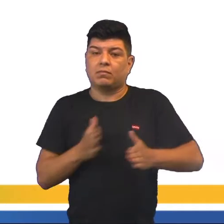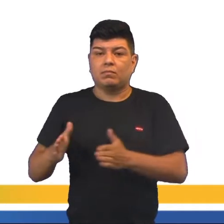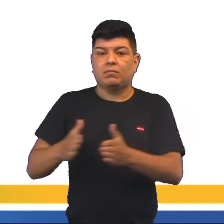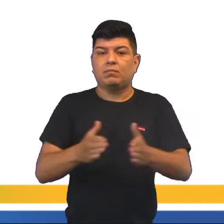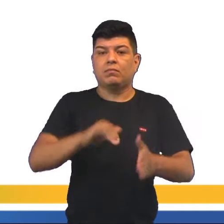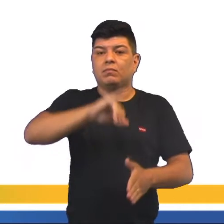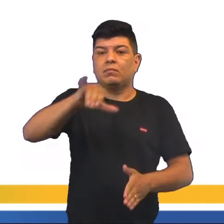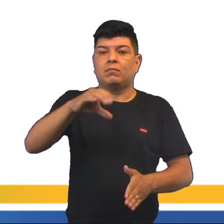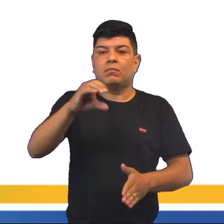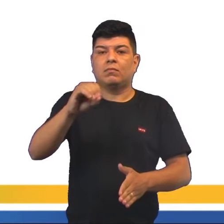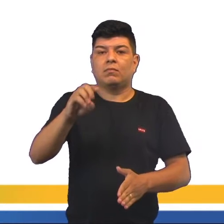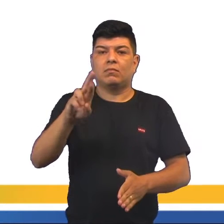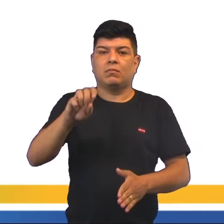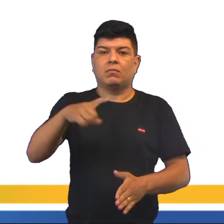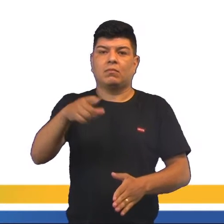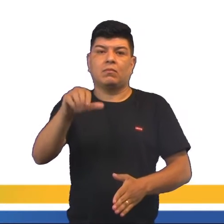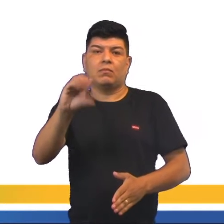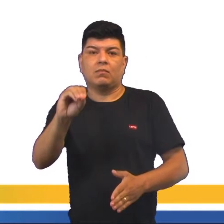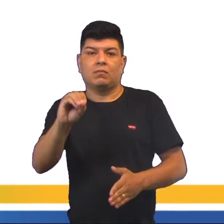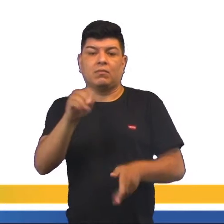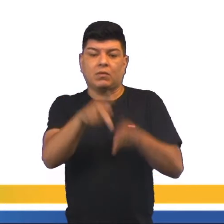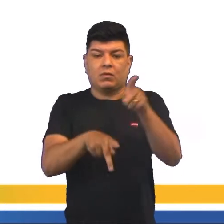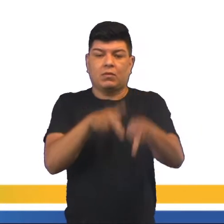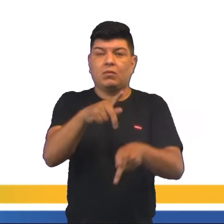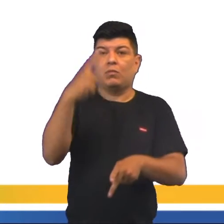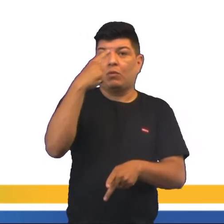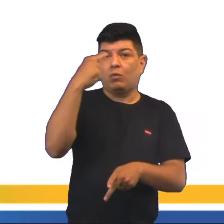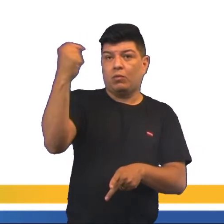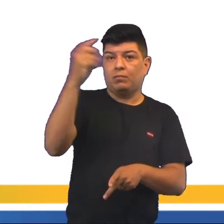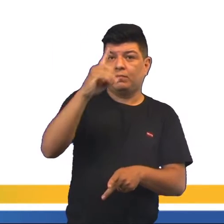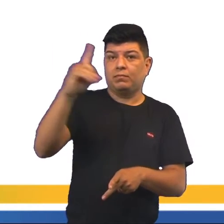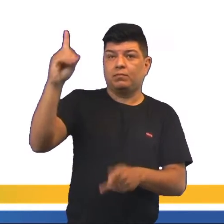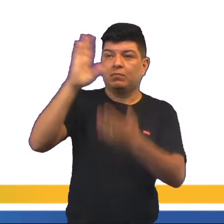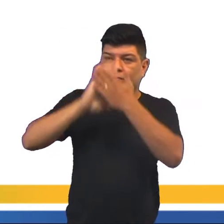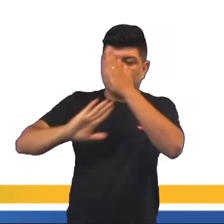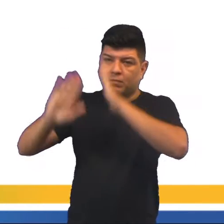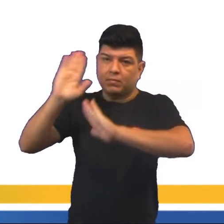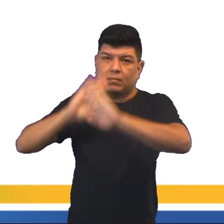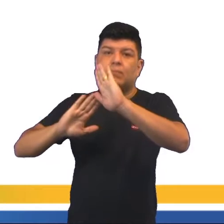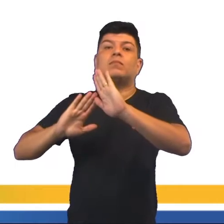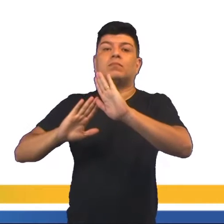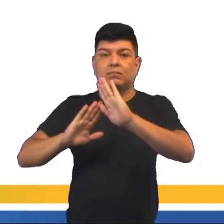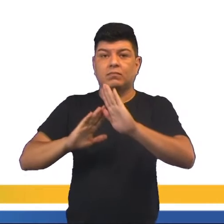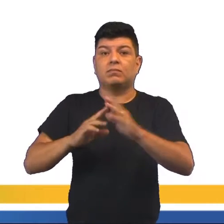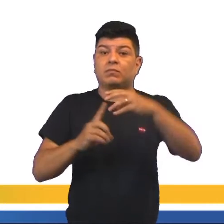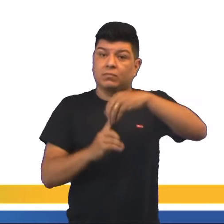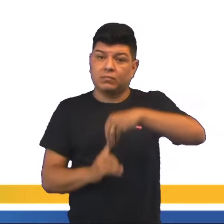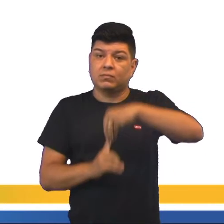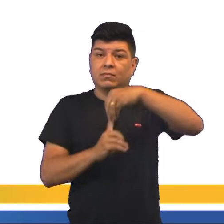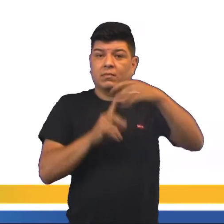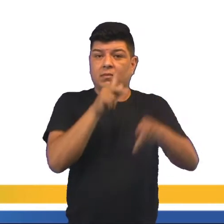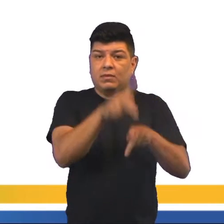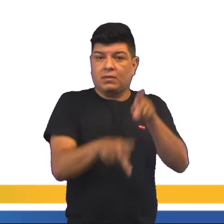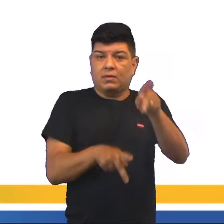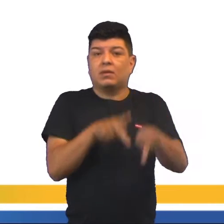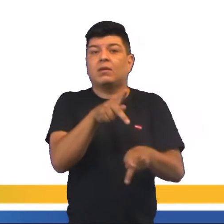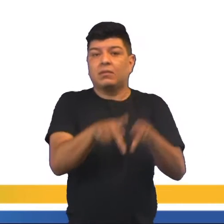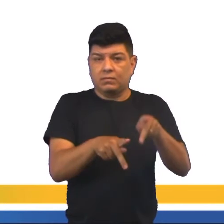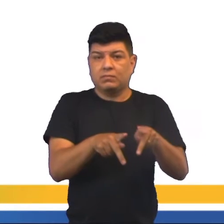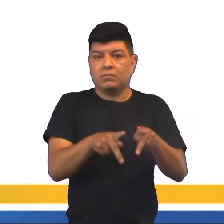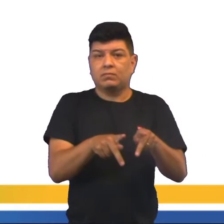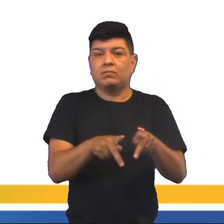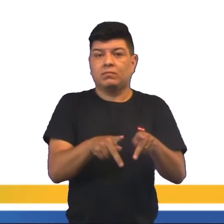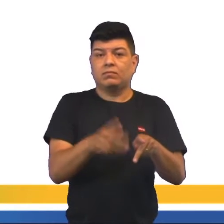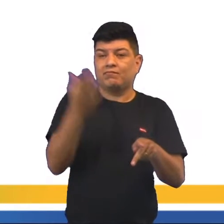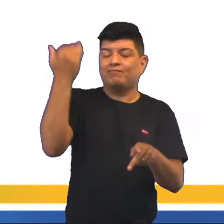Os hebreus acreditavam que eles eram um povo escolhido por Deus, né, para adorá-lo. Eles são considerados o primeiro povo monoteísta